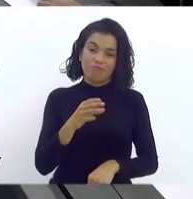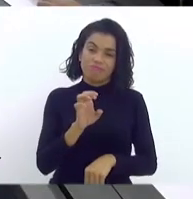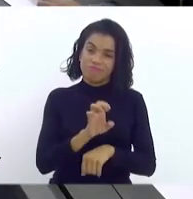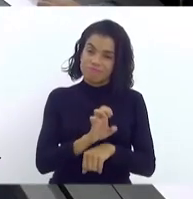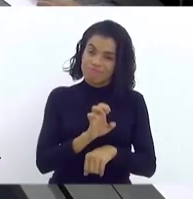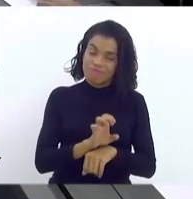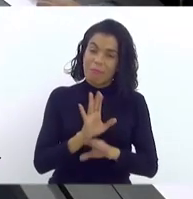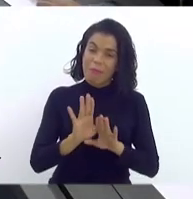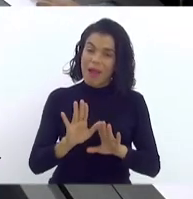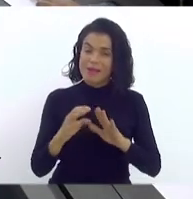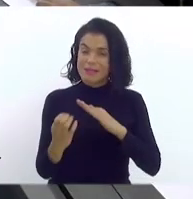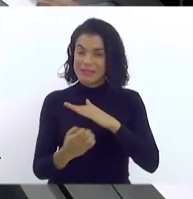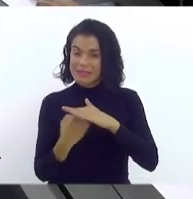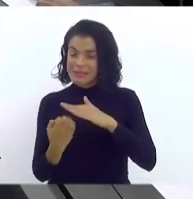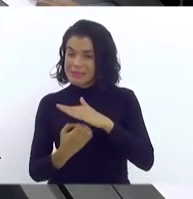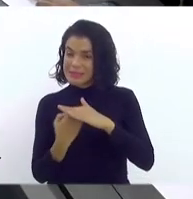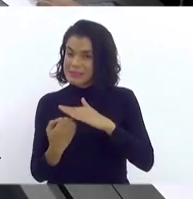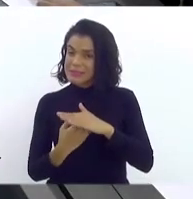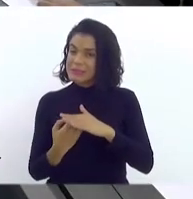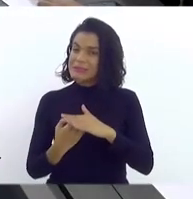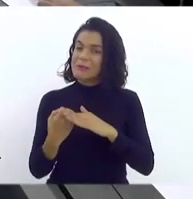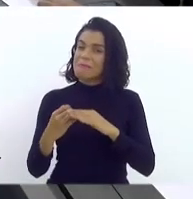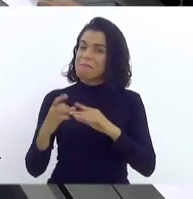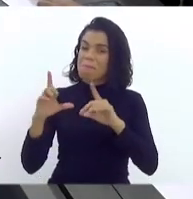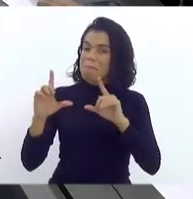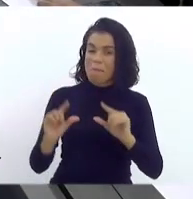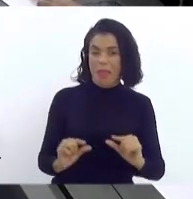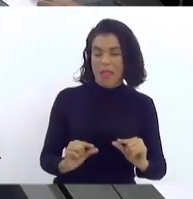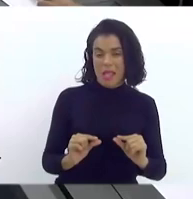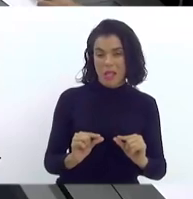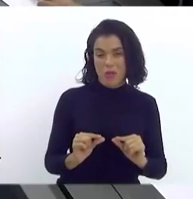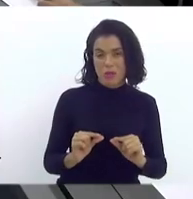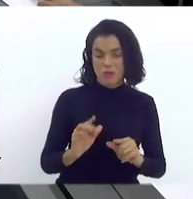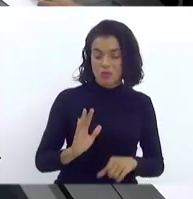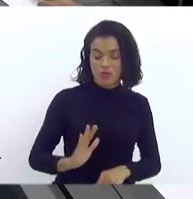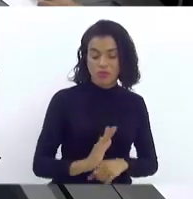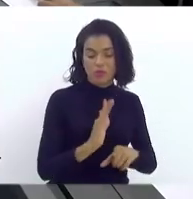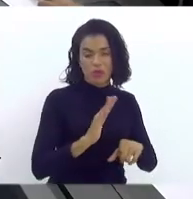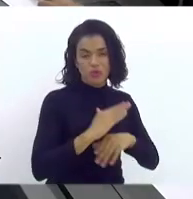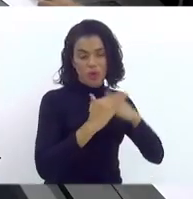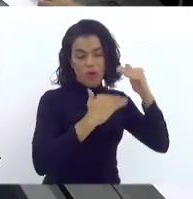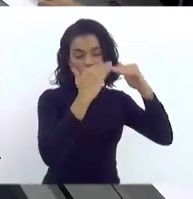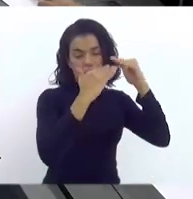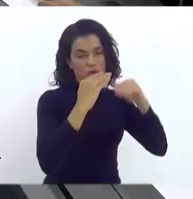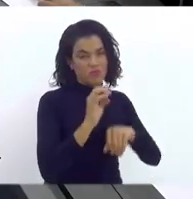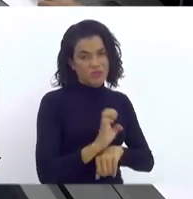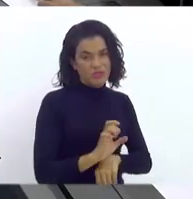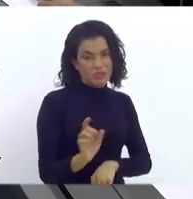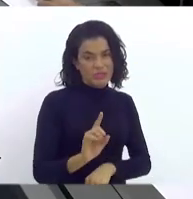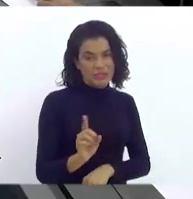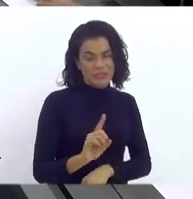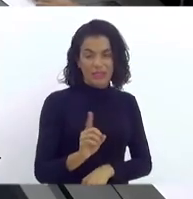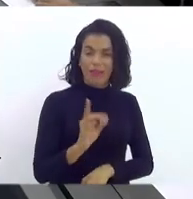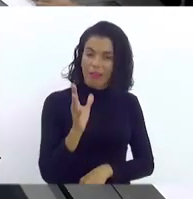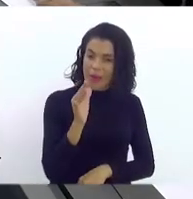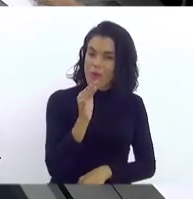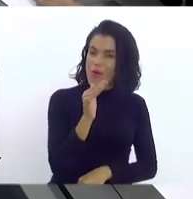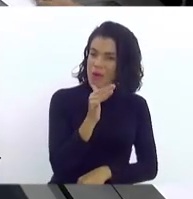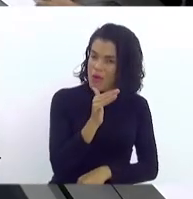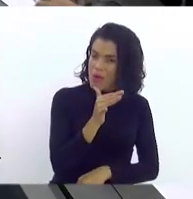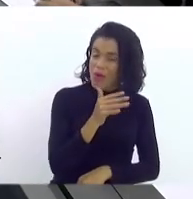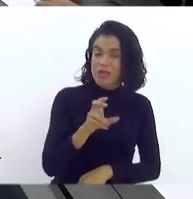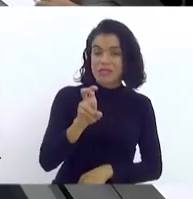mais para a empresa, menos para o nosso estado que foi. Nosso estado demorou muito tempo para desenvolver,